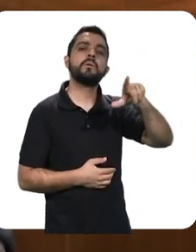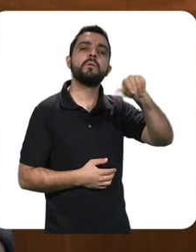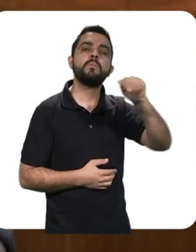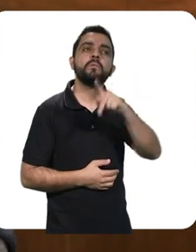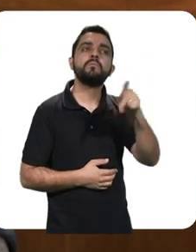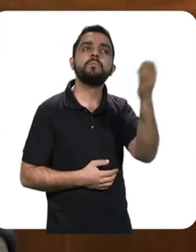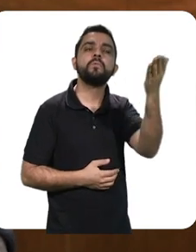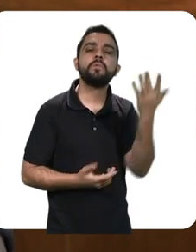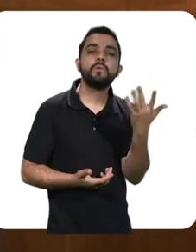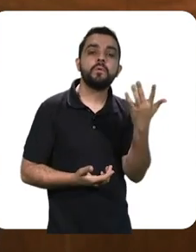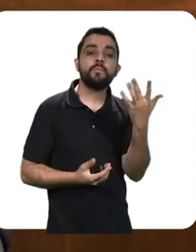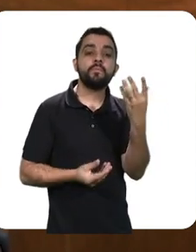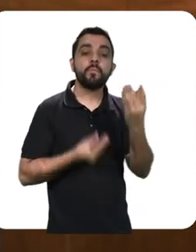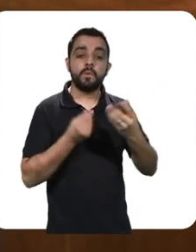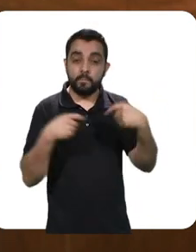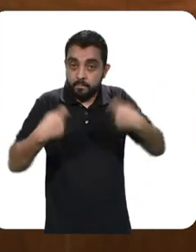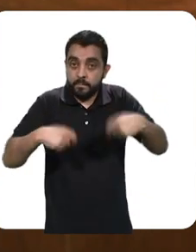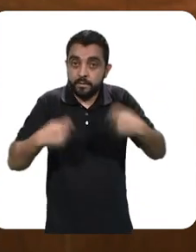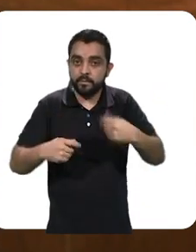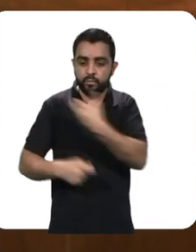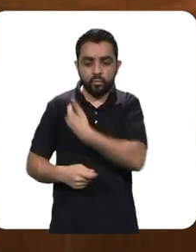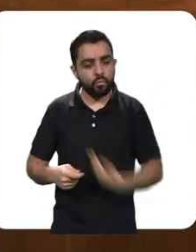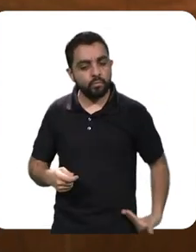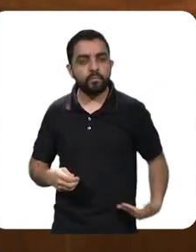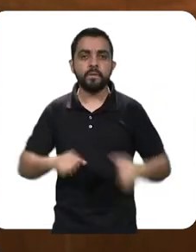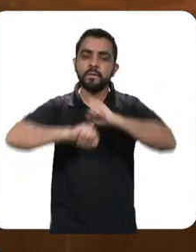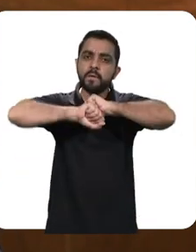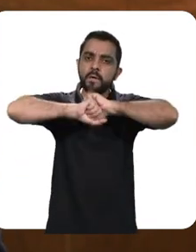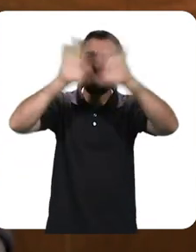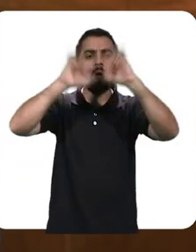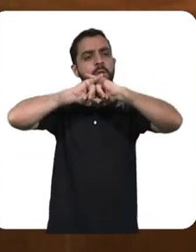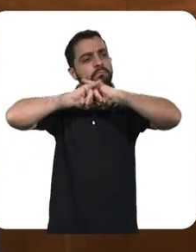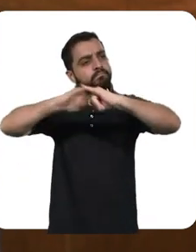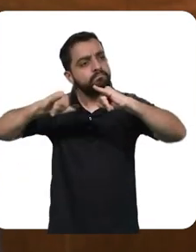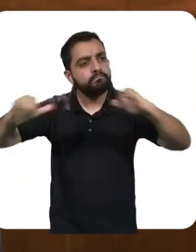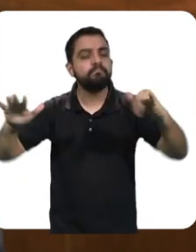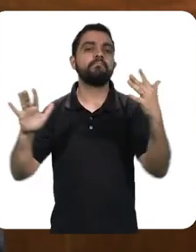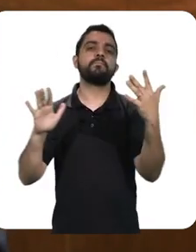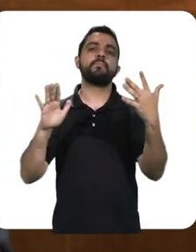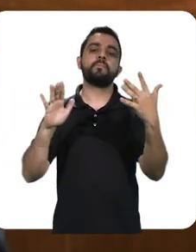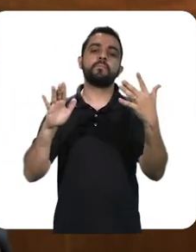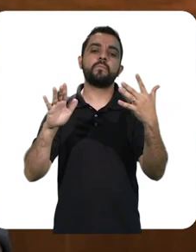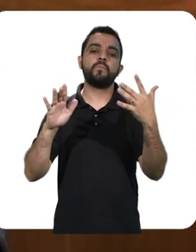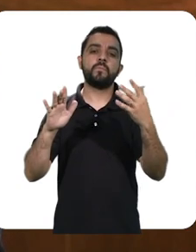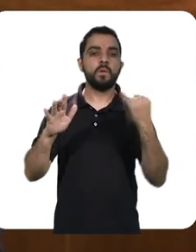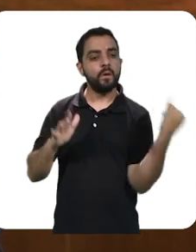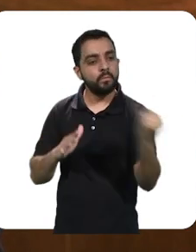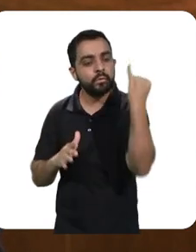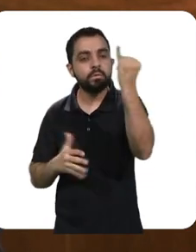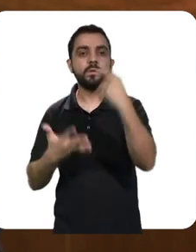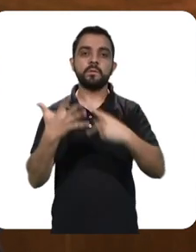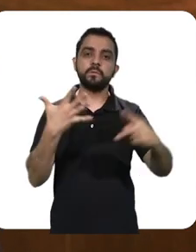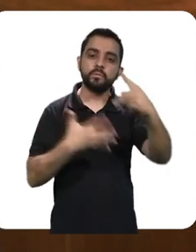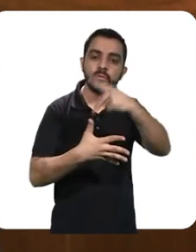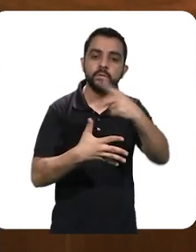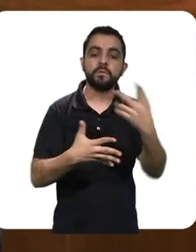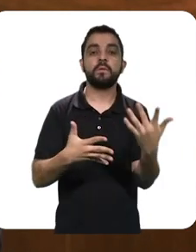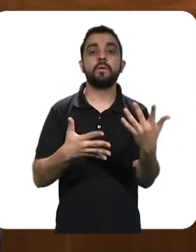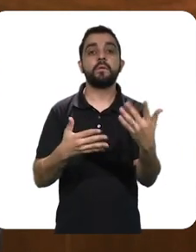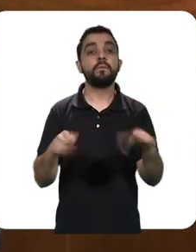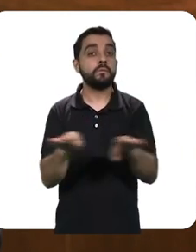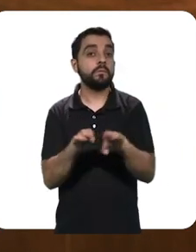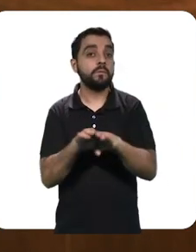necessidade institucional, como a professora Cristina disse, de o governo falar de uma maneira clara e também